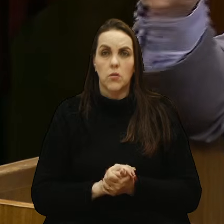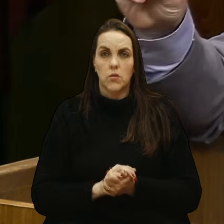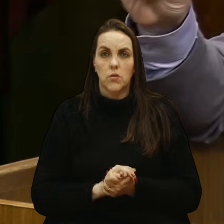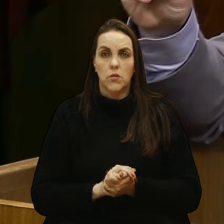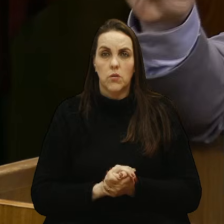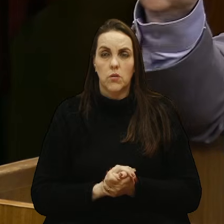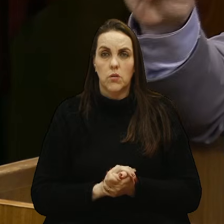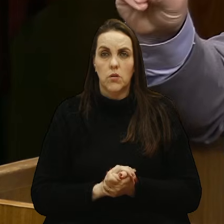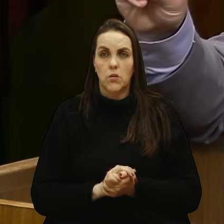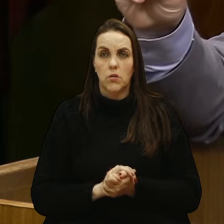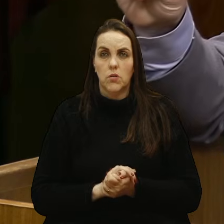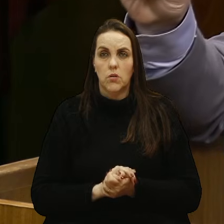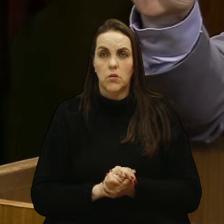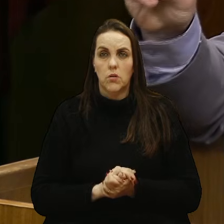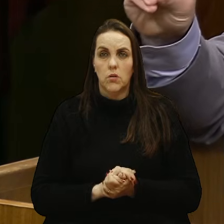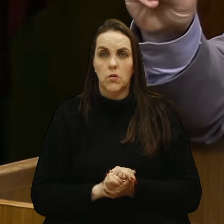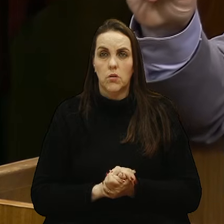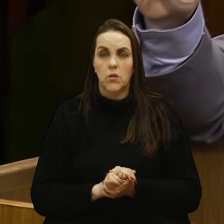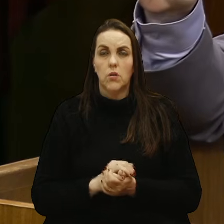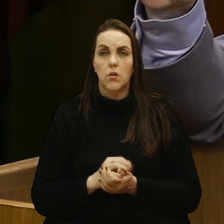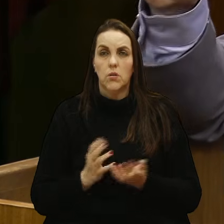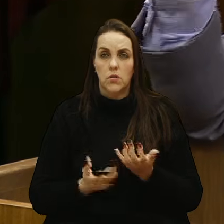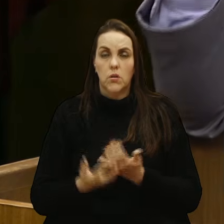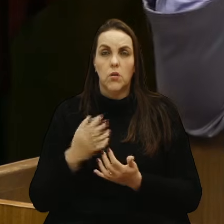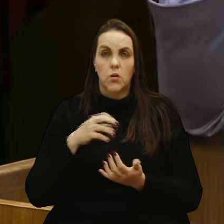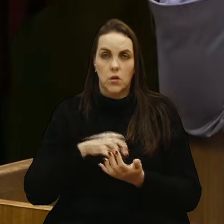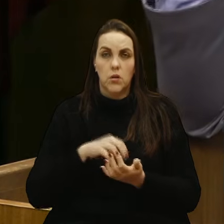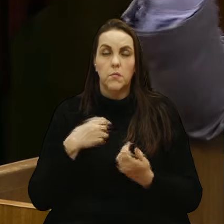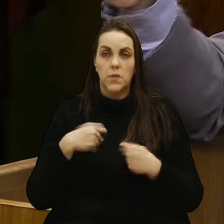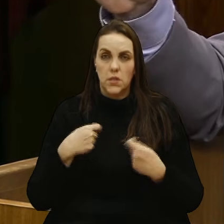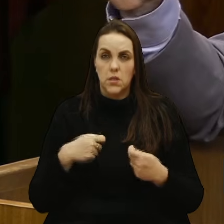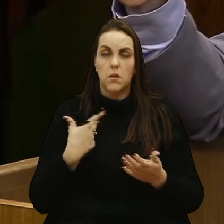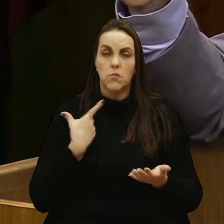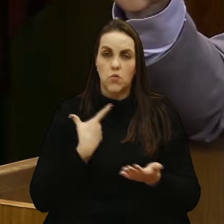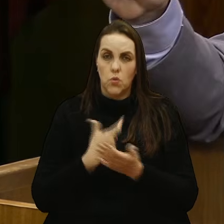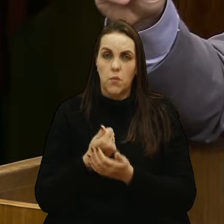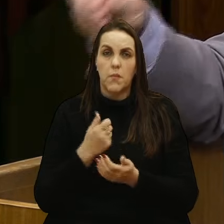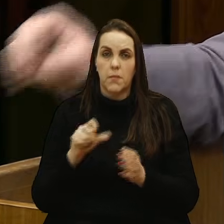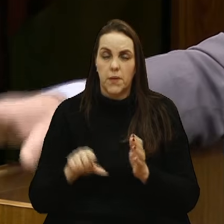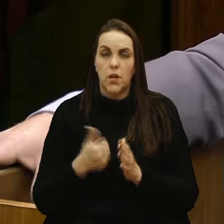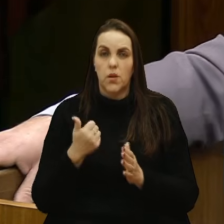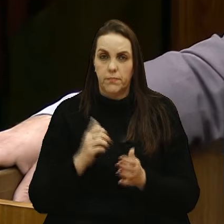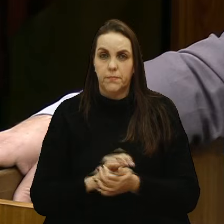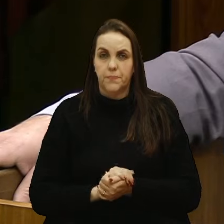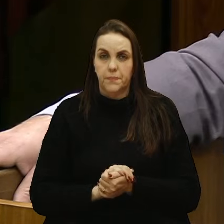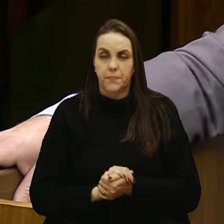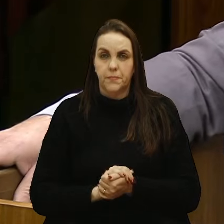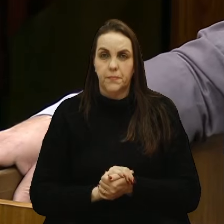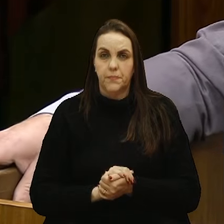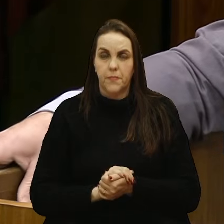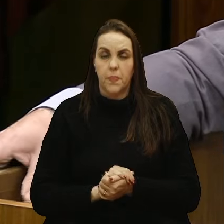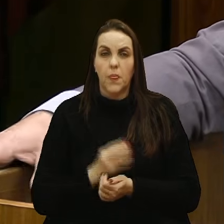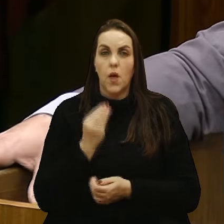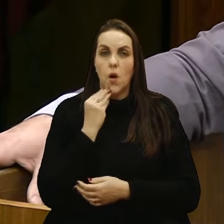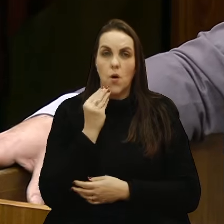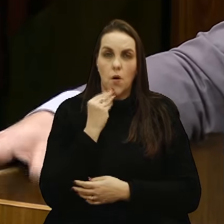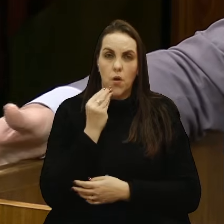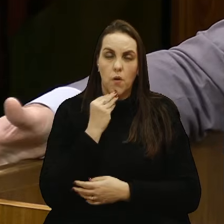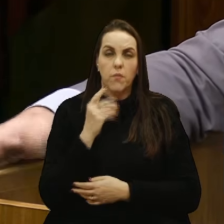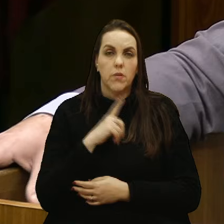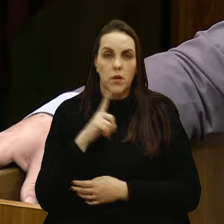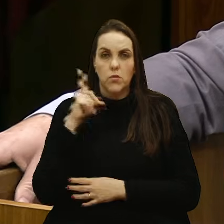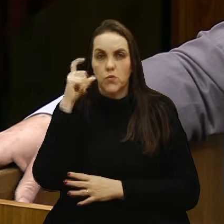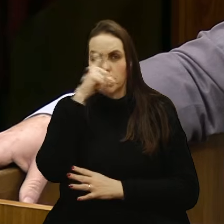de compras dentro da Codeca, ou seja, precisamos comprar melhor. Tá? É evidente que estamos com